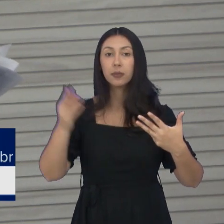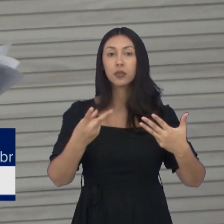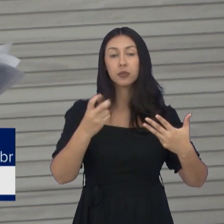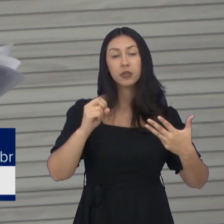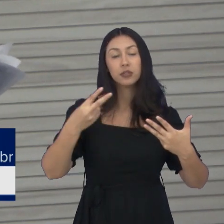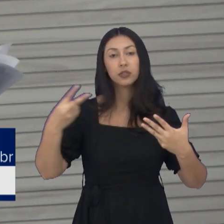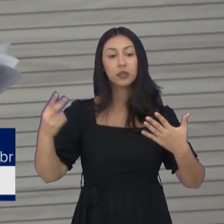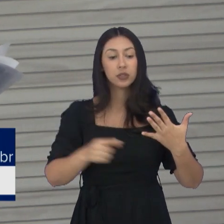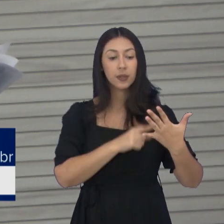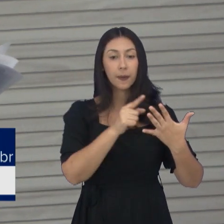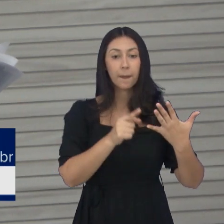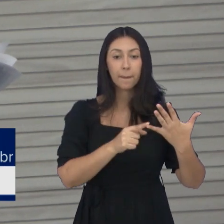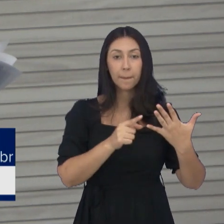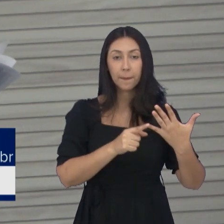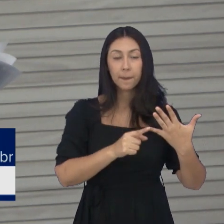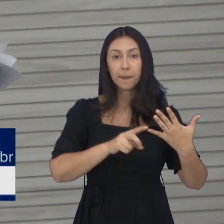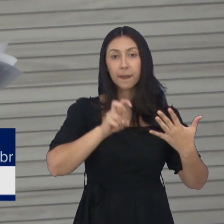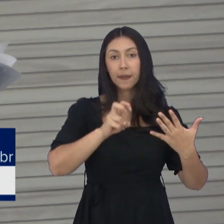7655/2022, processo